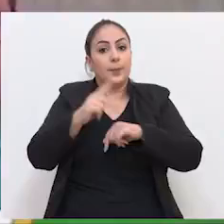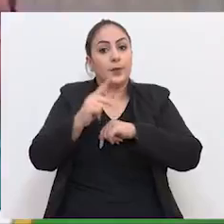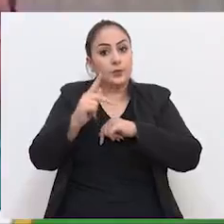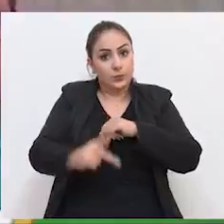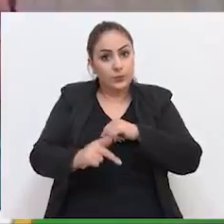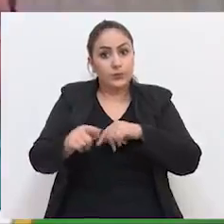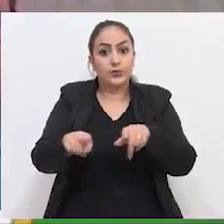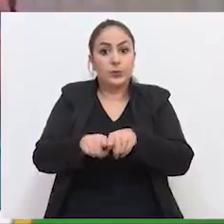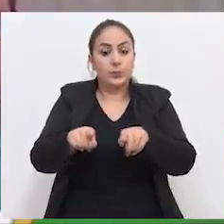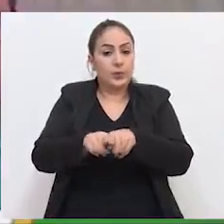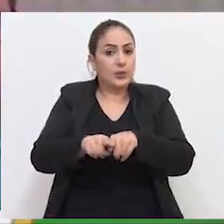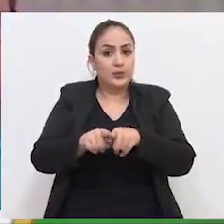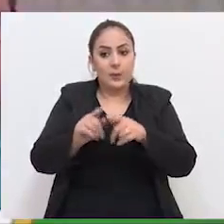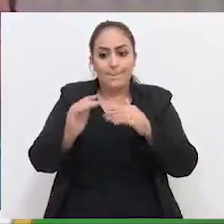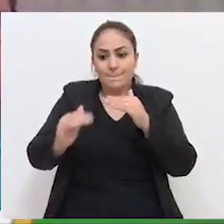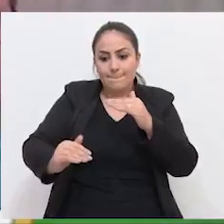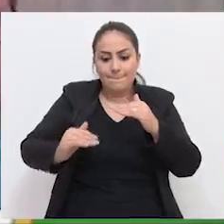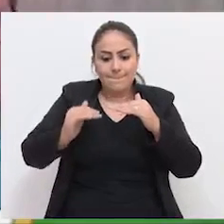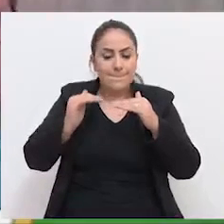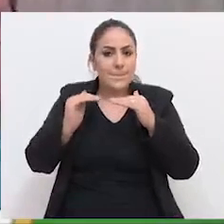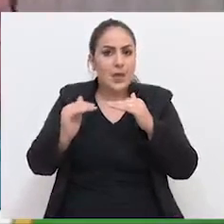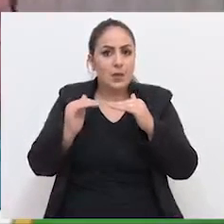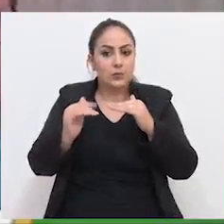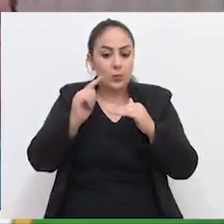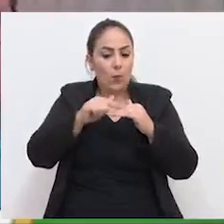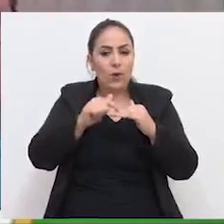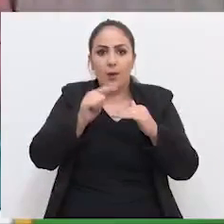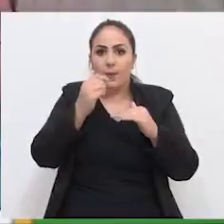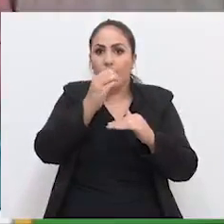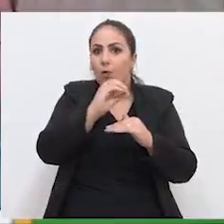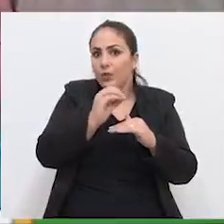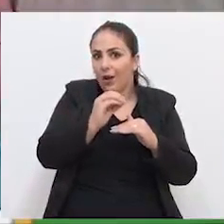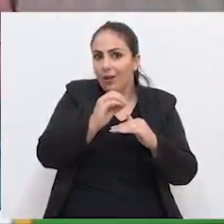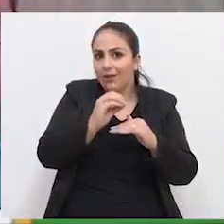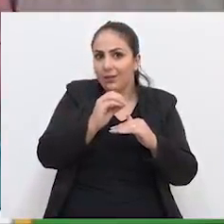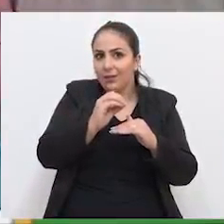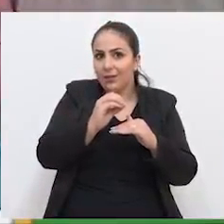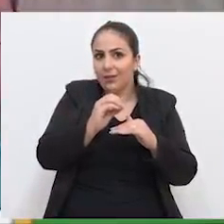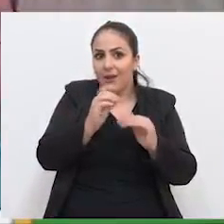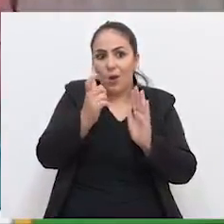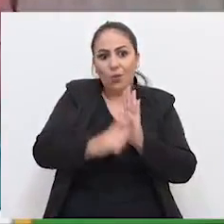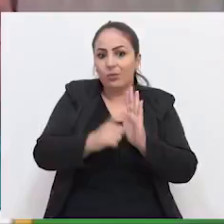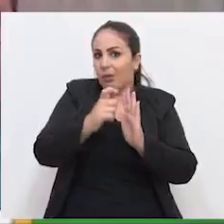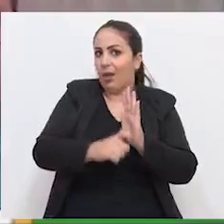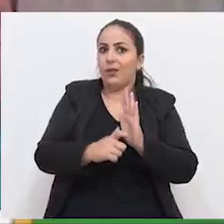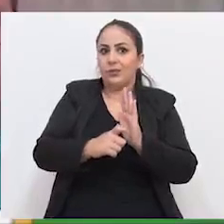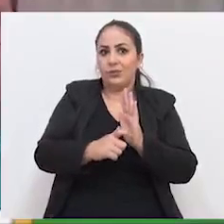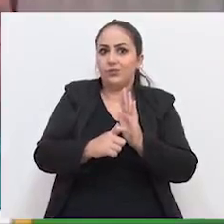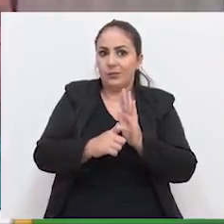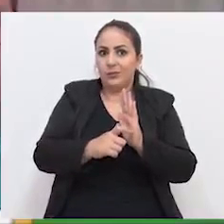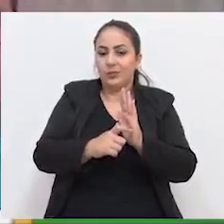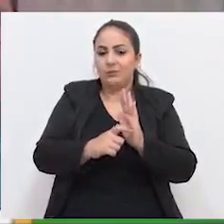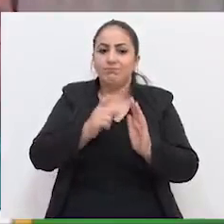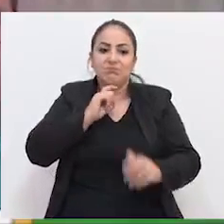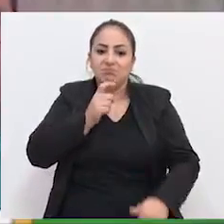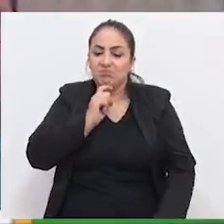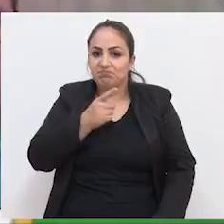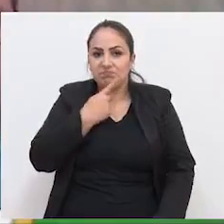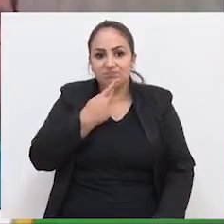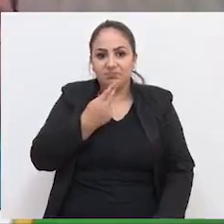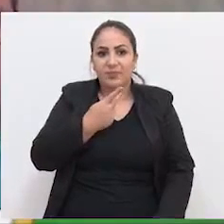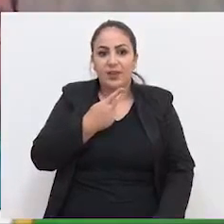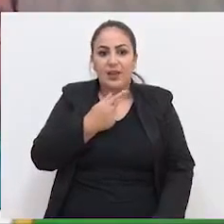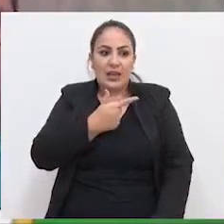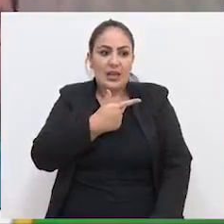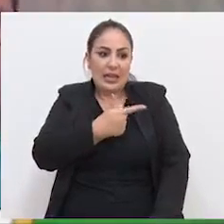óbitos em Passo Fundo está no mesmo patamar dos óbitos de Porto Alegre, é um dado objetivo, não adianta dizer que